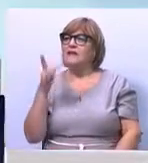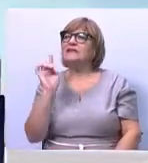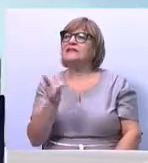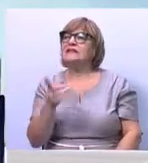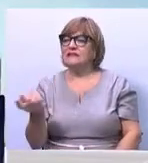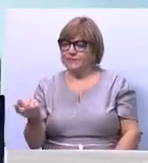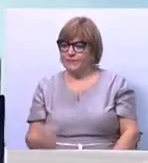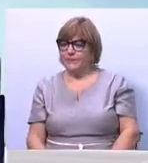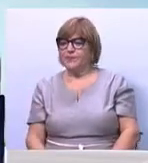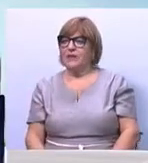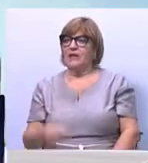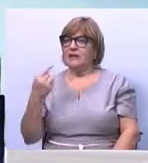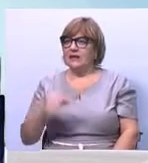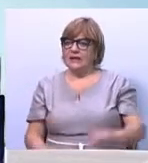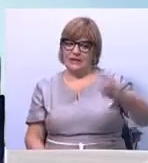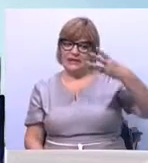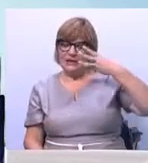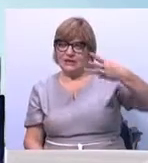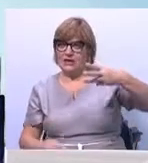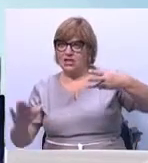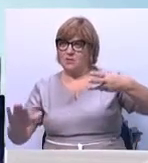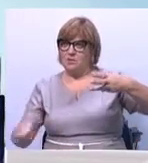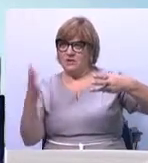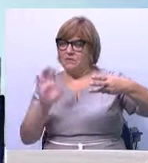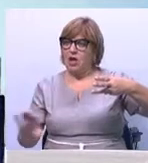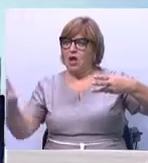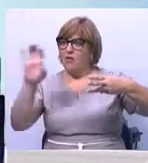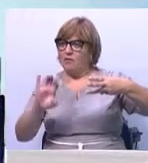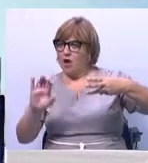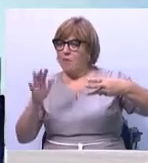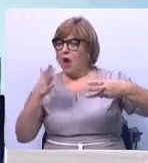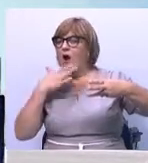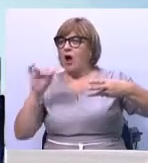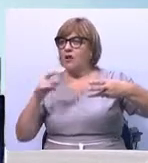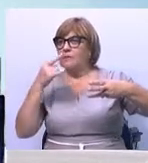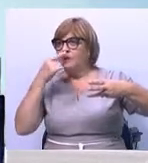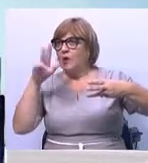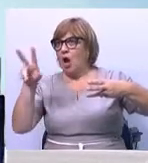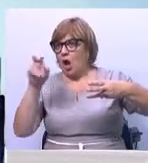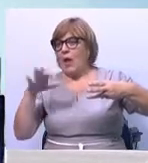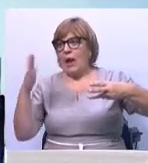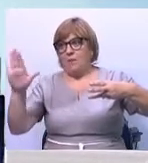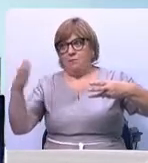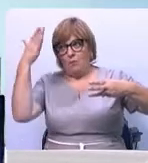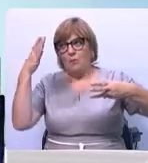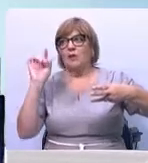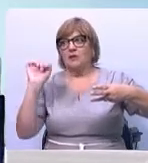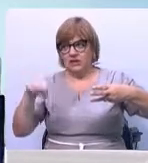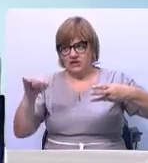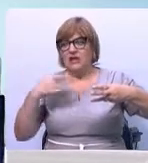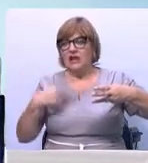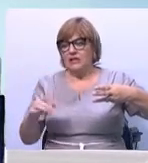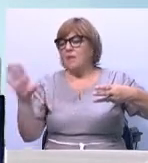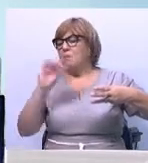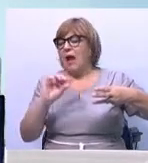Então, existem três principais formas de utilização dos óleos essenciais. O olfato sem dúvida alguma, que é das principais e das que têm a ação